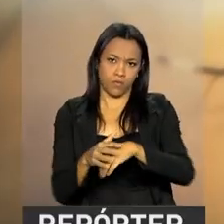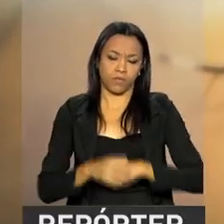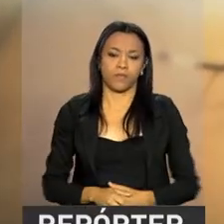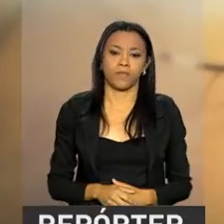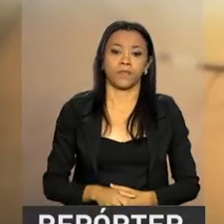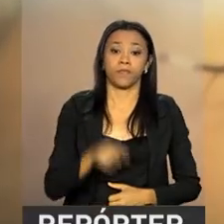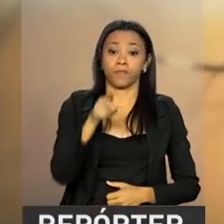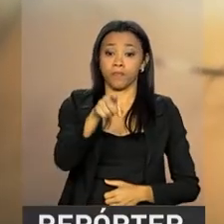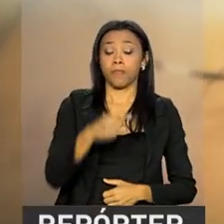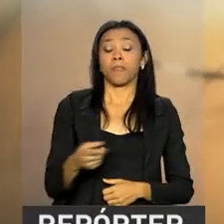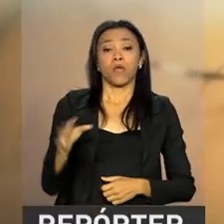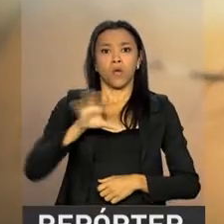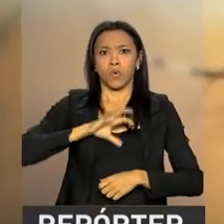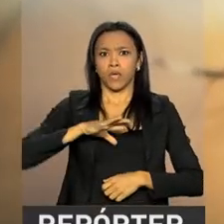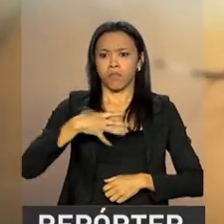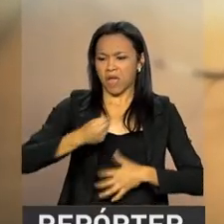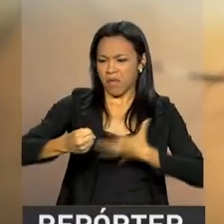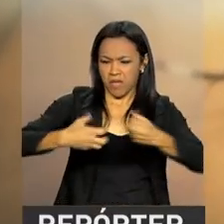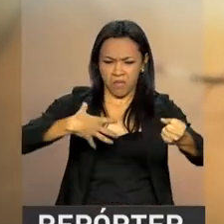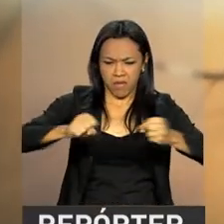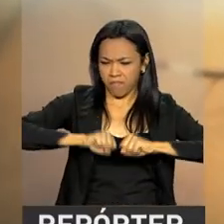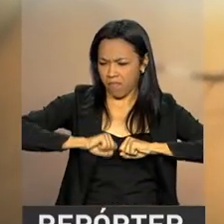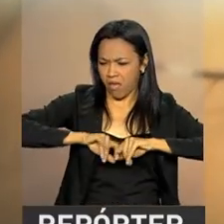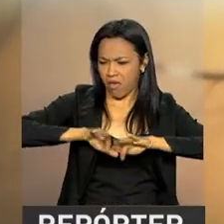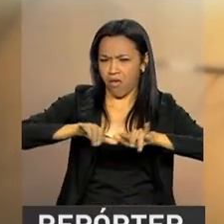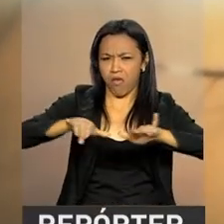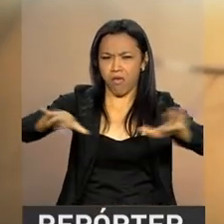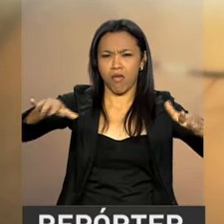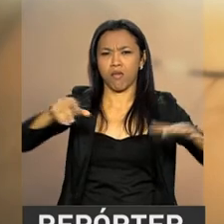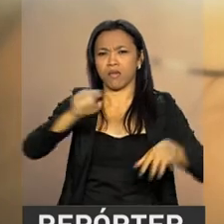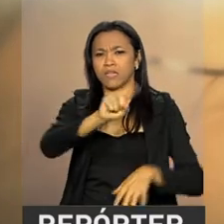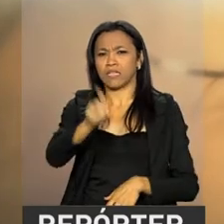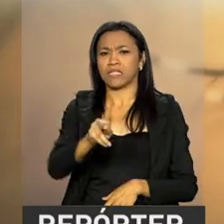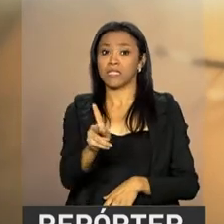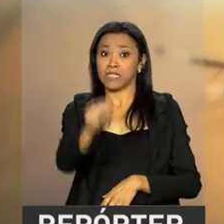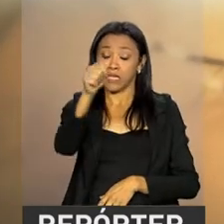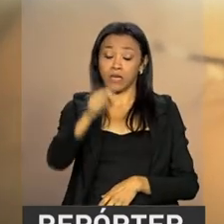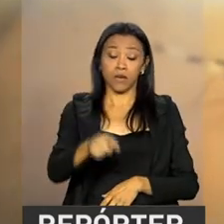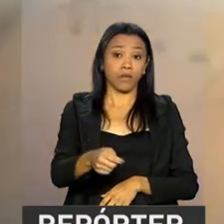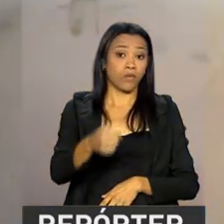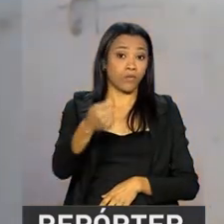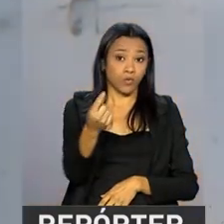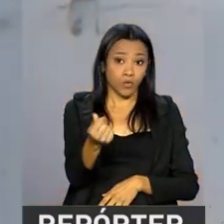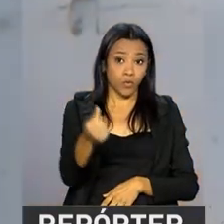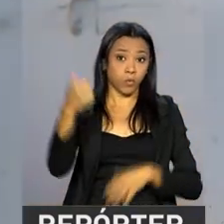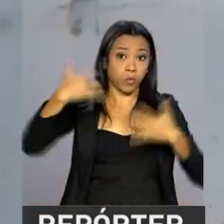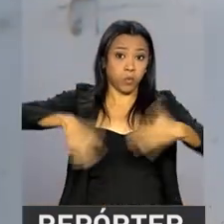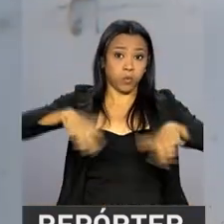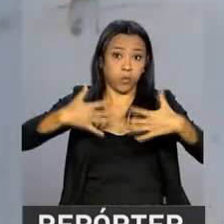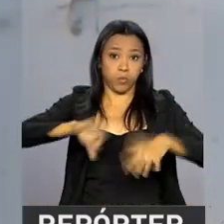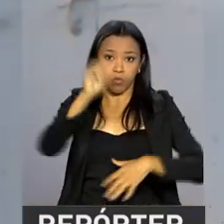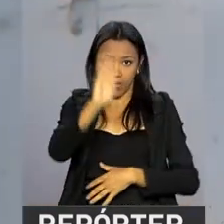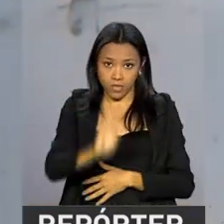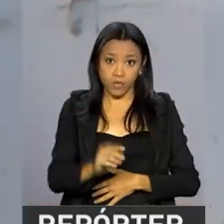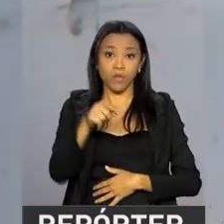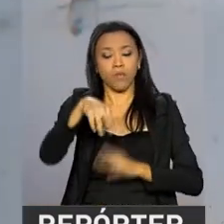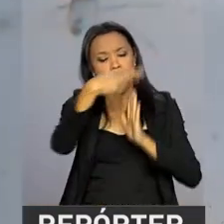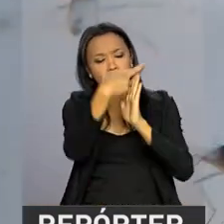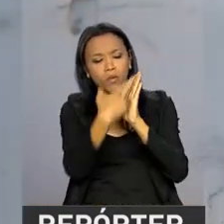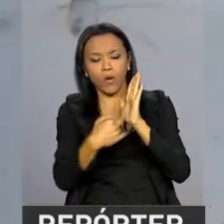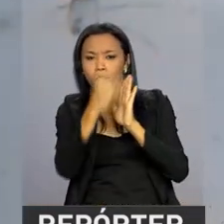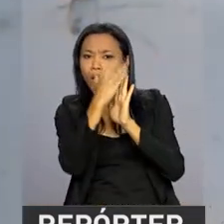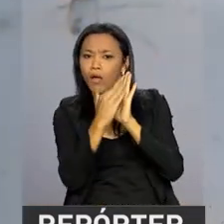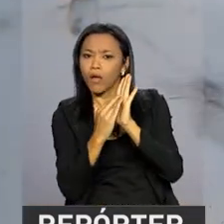A epidemia de Zika custou quase 5 bilhões de dólares ao Brasil nos últimos 2 anos, segundo o relatório elaborado